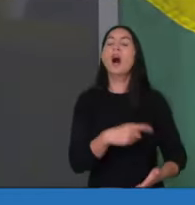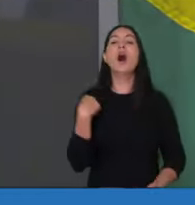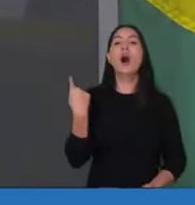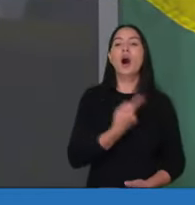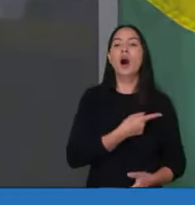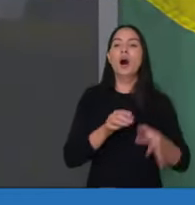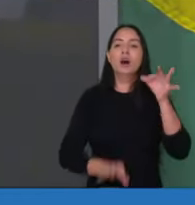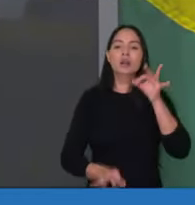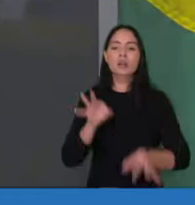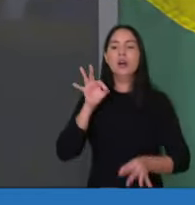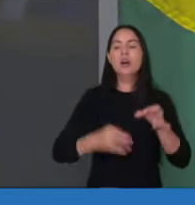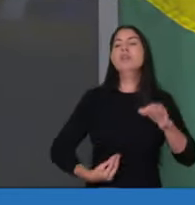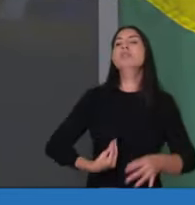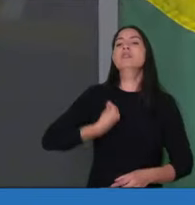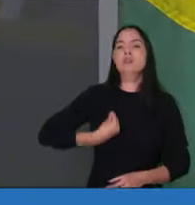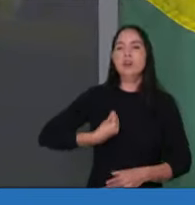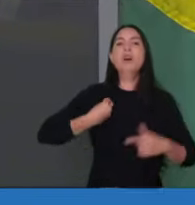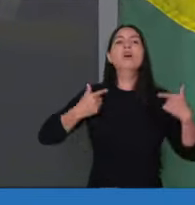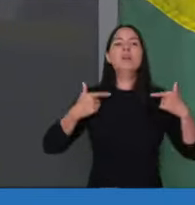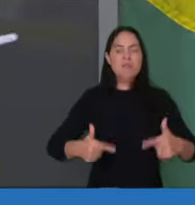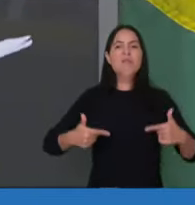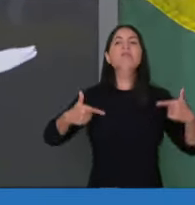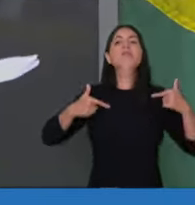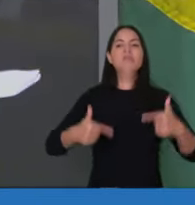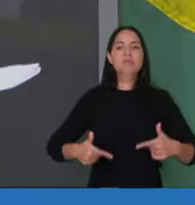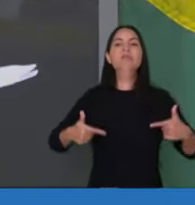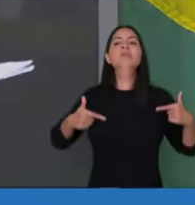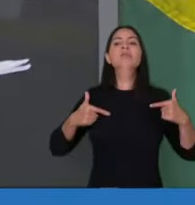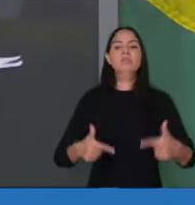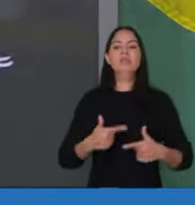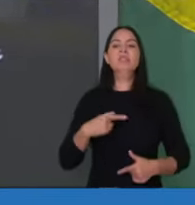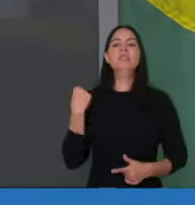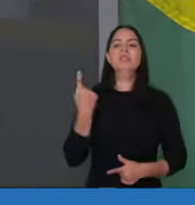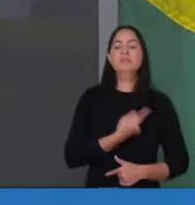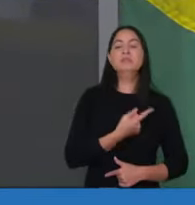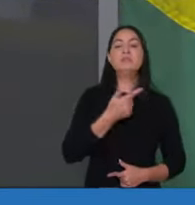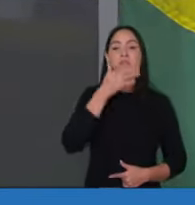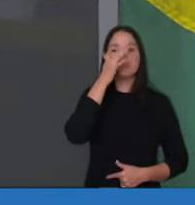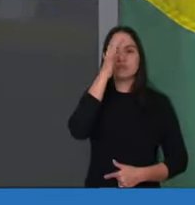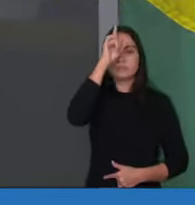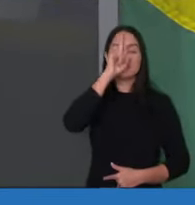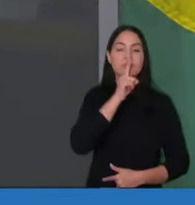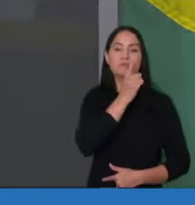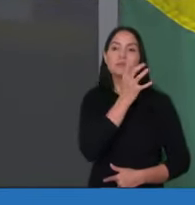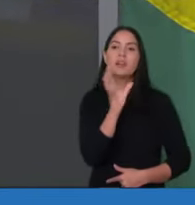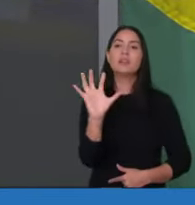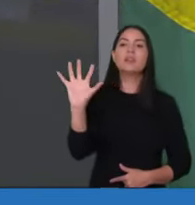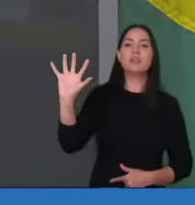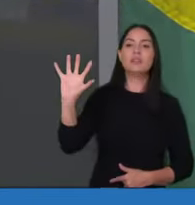justiça. Nós vamos plantar girassóis